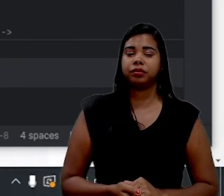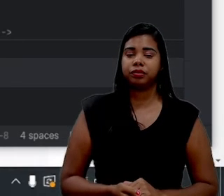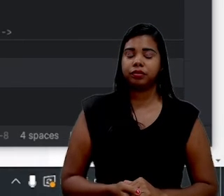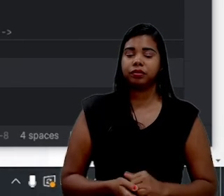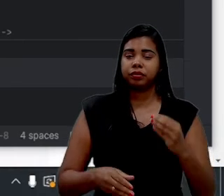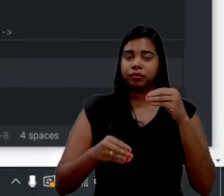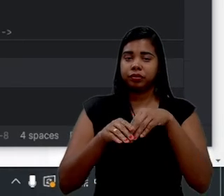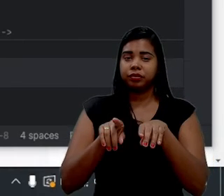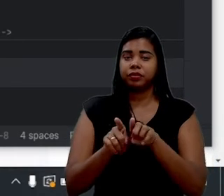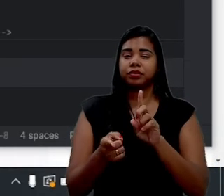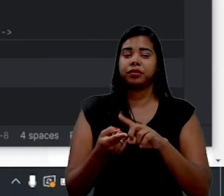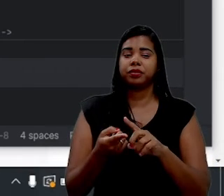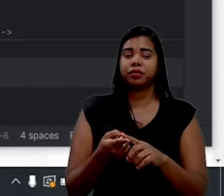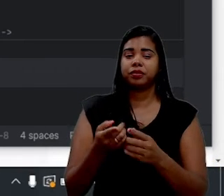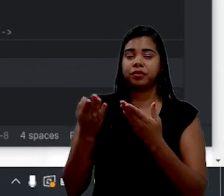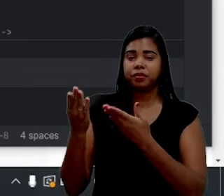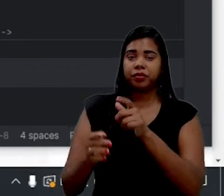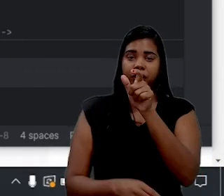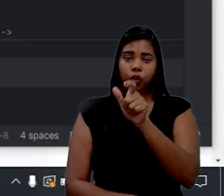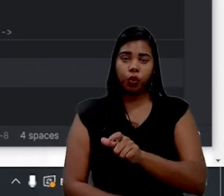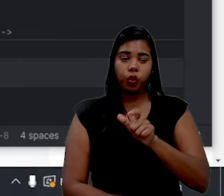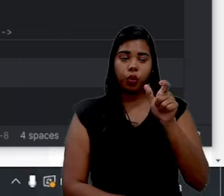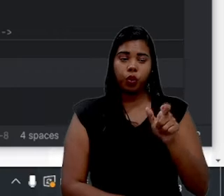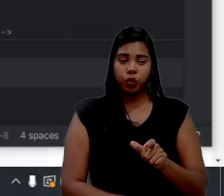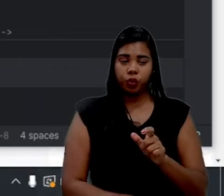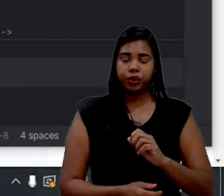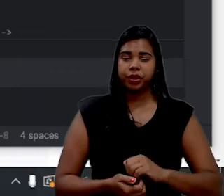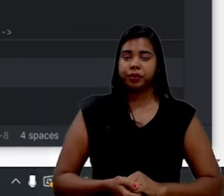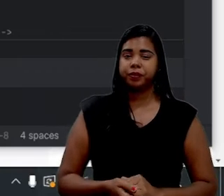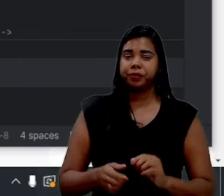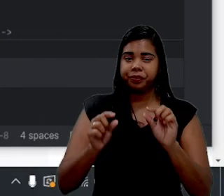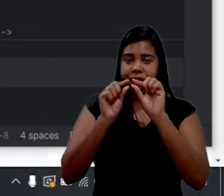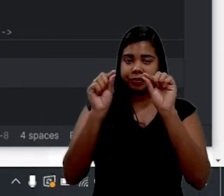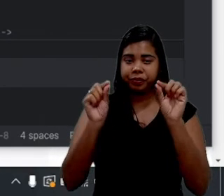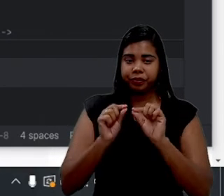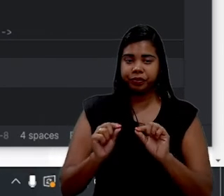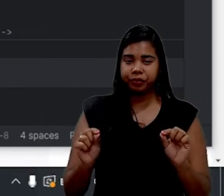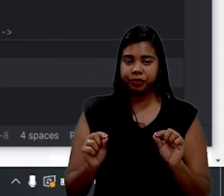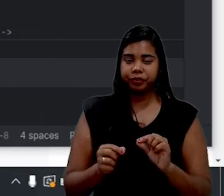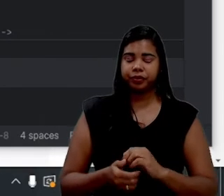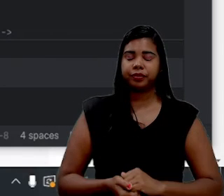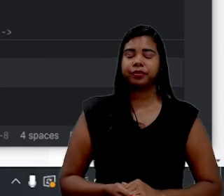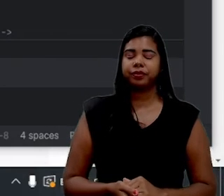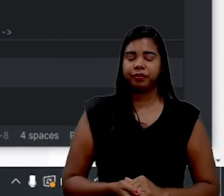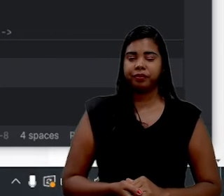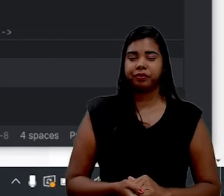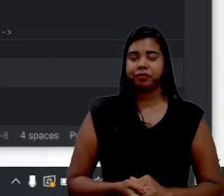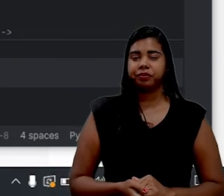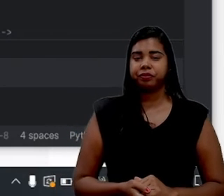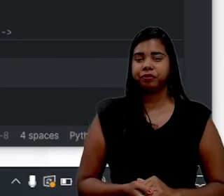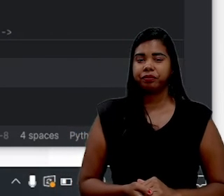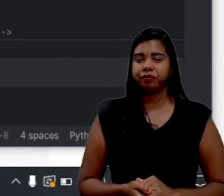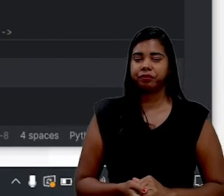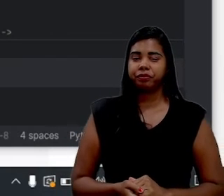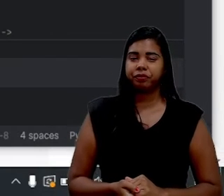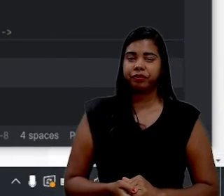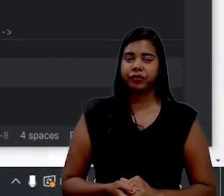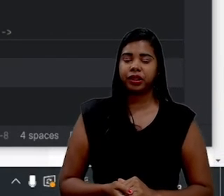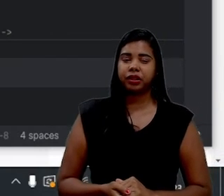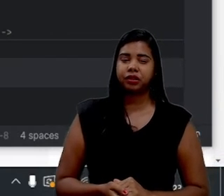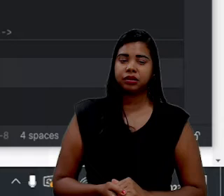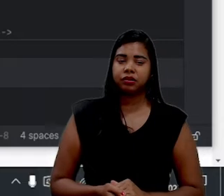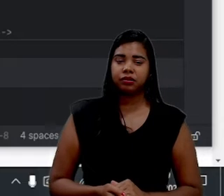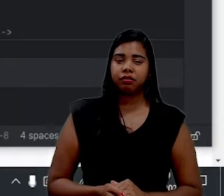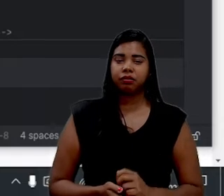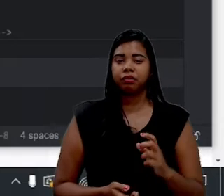divs, né, coluna, né, que criamos, que está dentro da linha, que está dentro de um container, né? Então é uma forma, né, que a